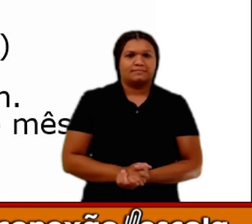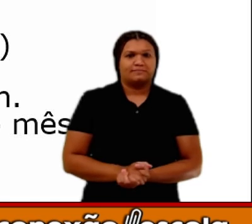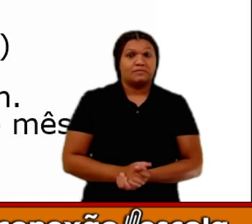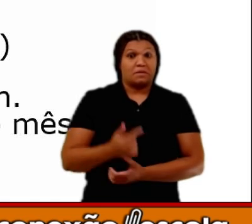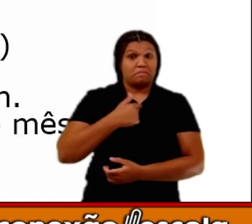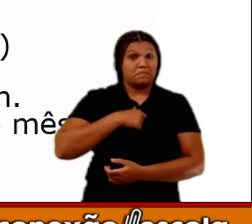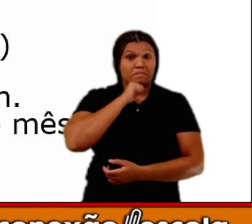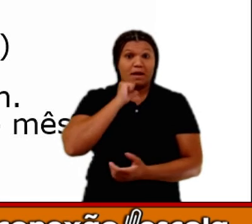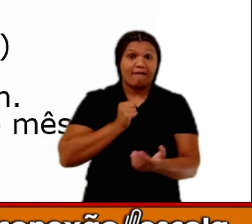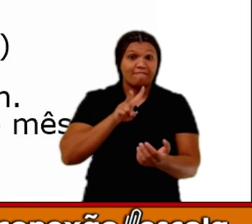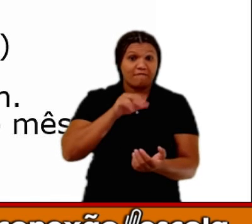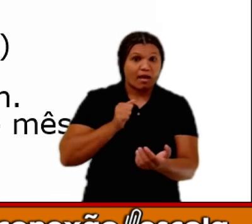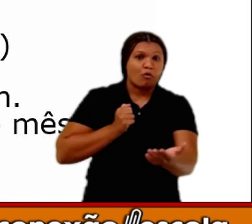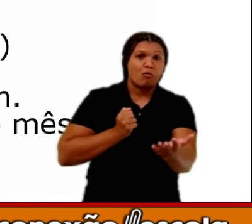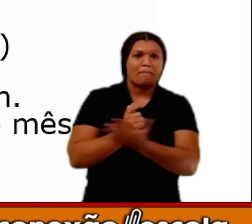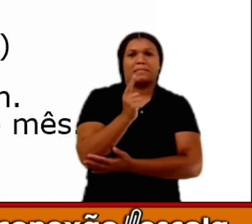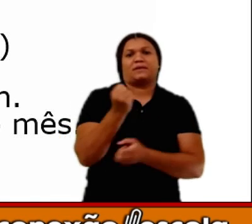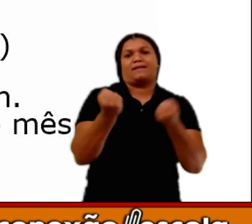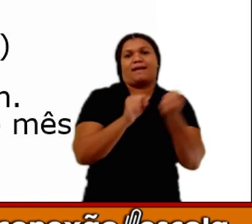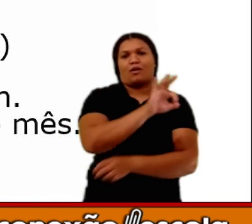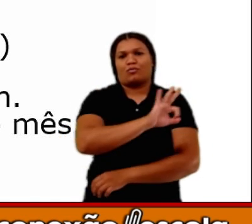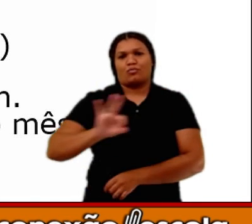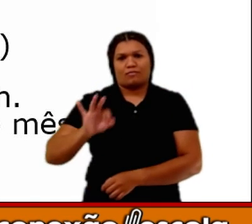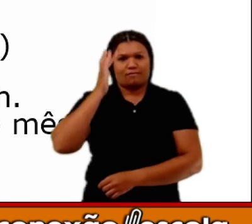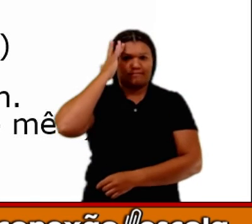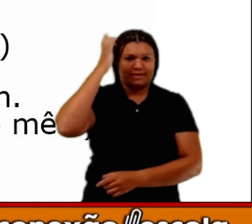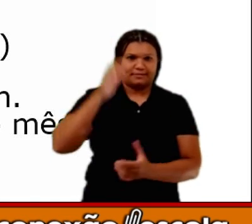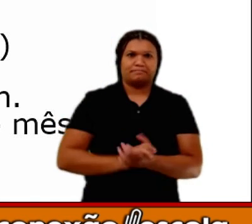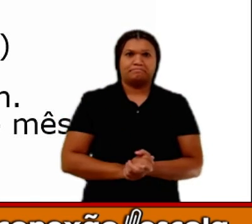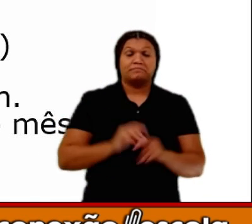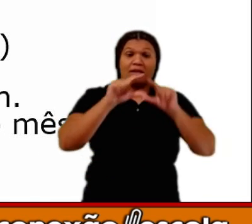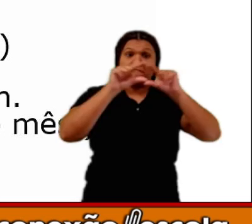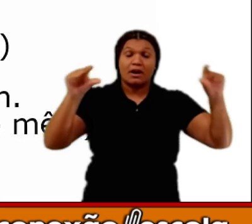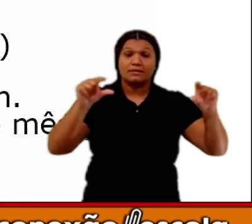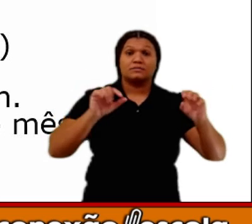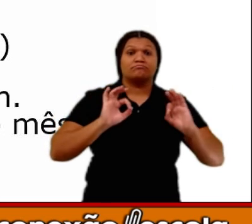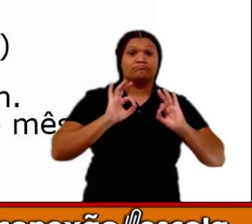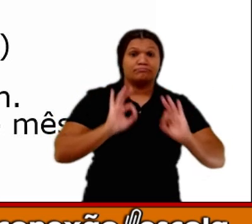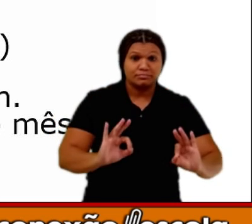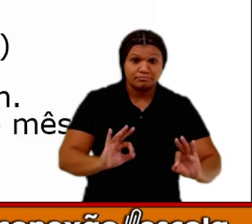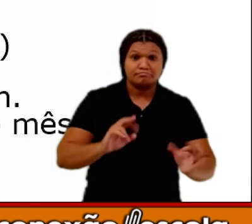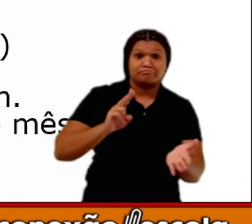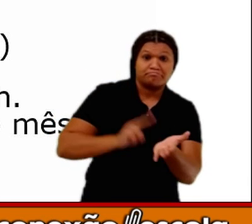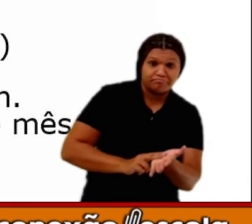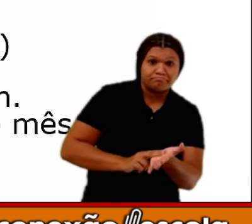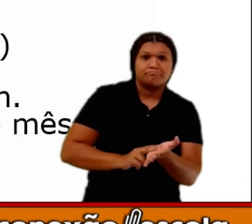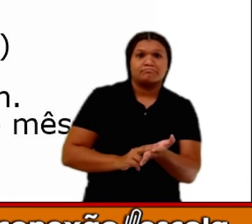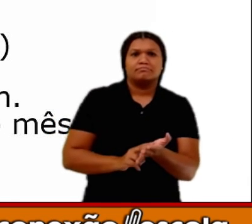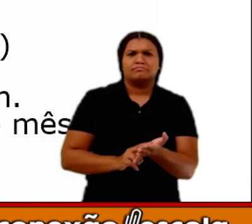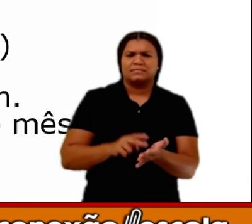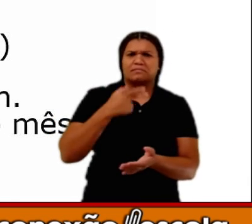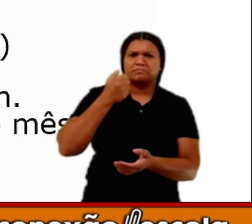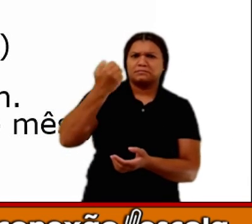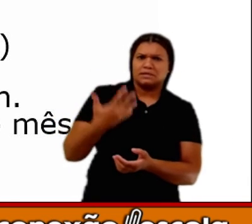um carro novo amanhã essa frase ela é uma afirmação é uma certeza esse personagem tá dizendo que a mãe dele